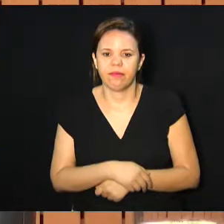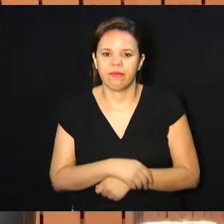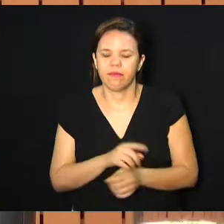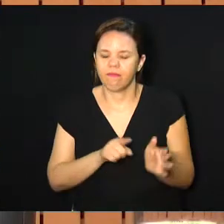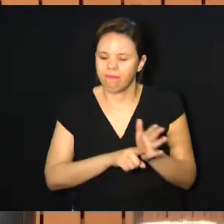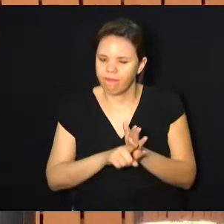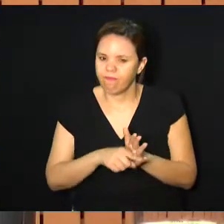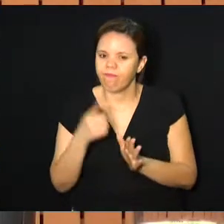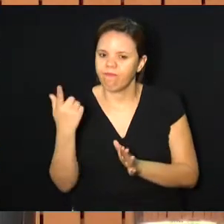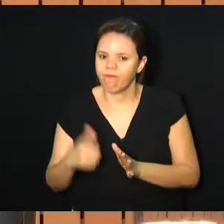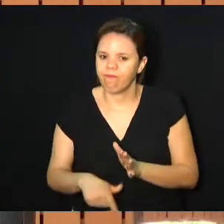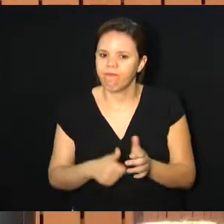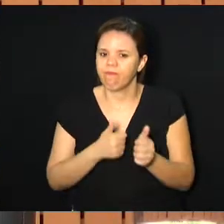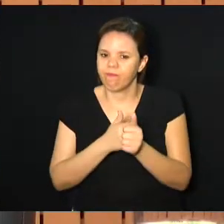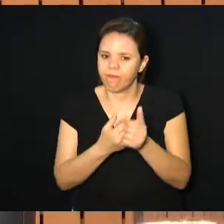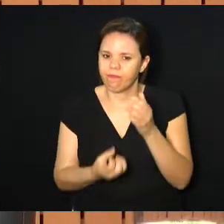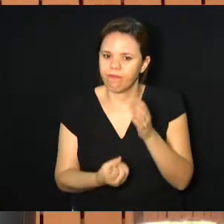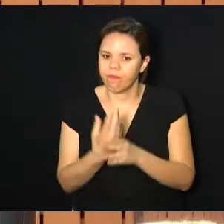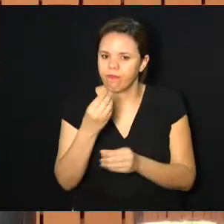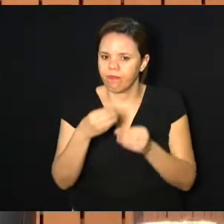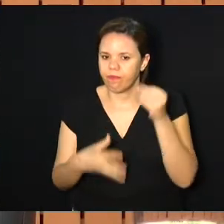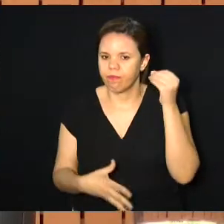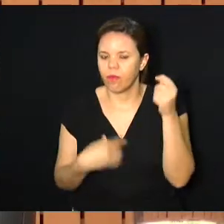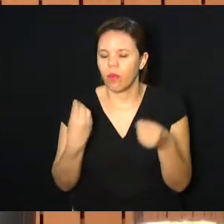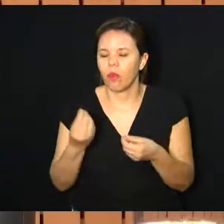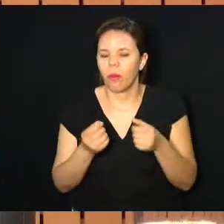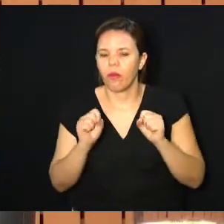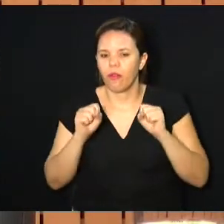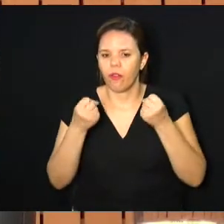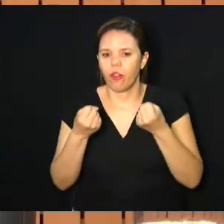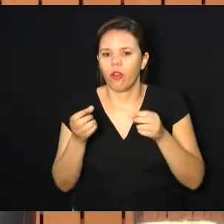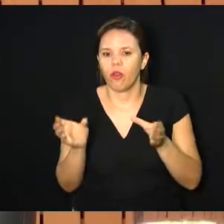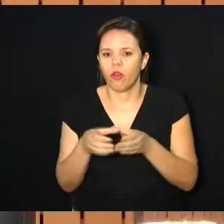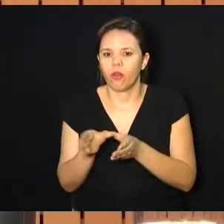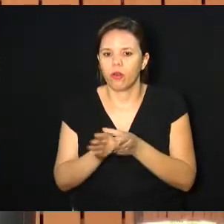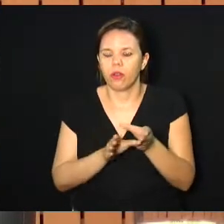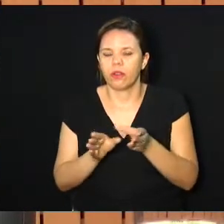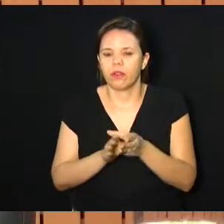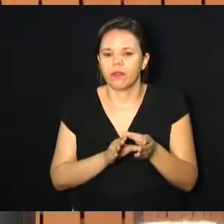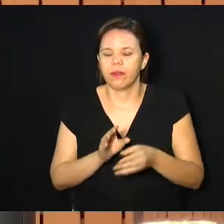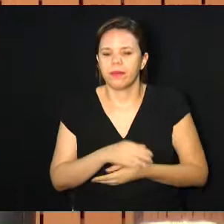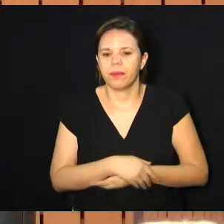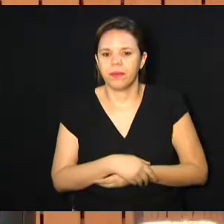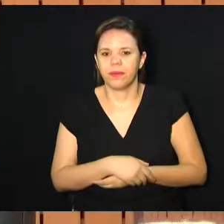reestude a composição e como é que a gente pode fortalecer o Conselho